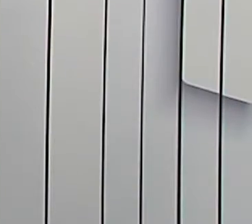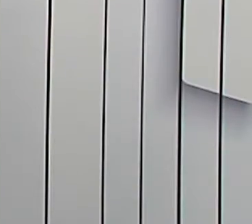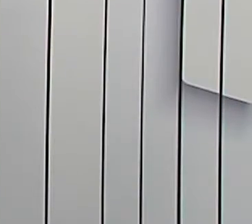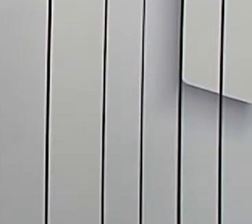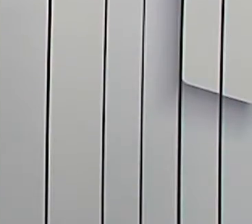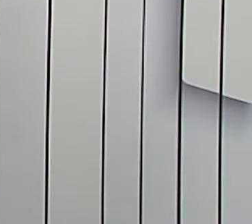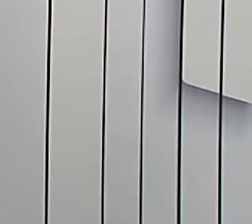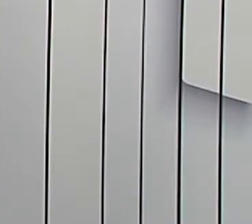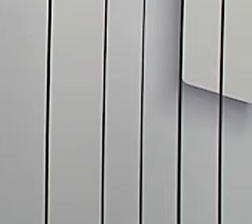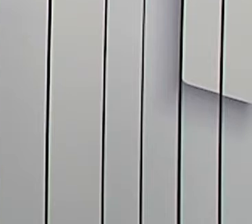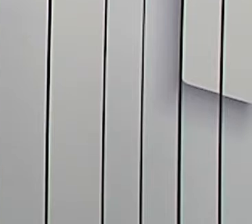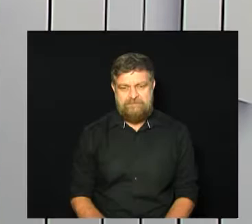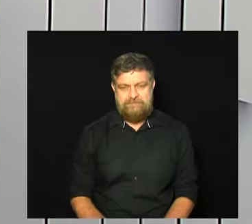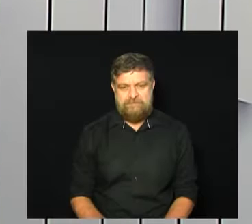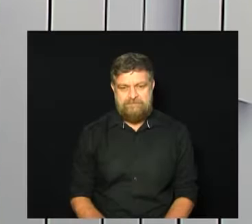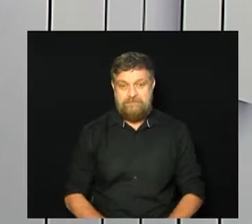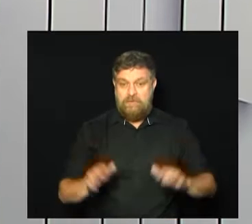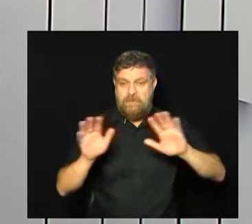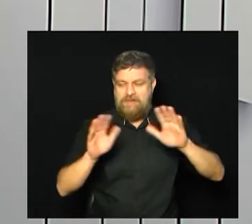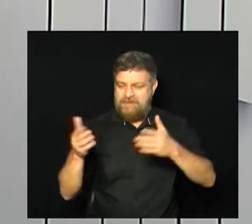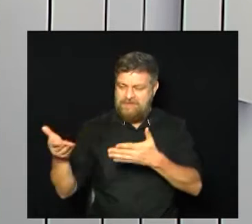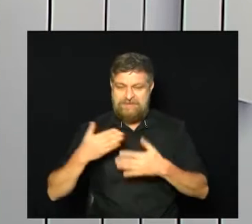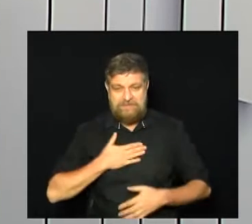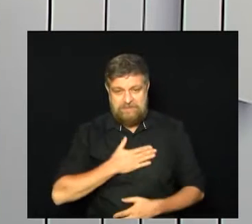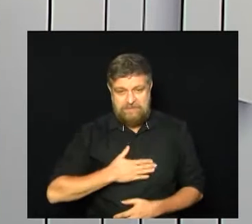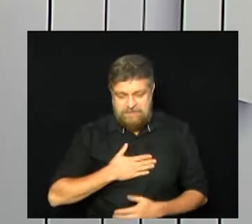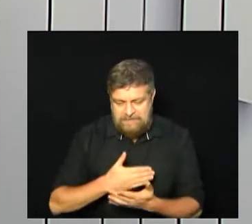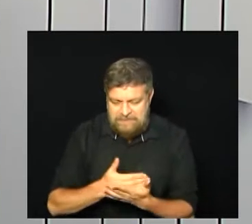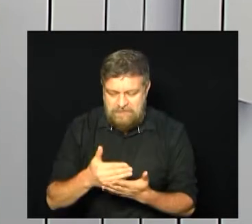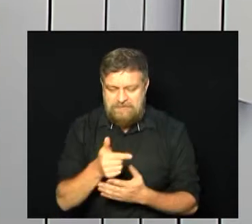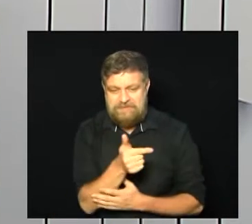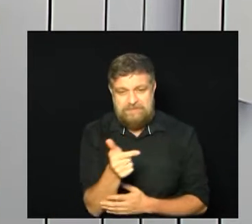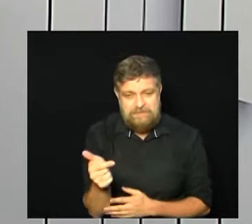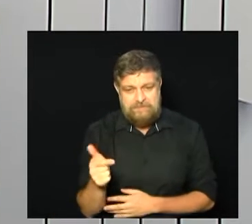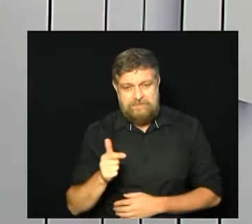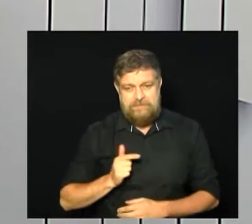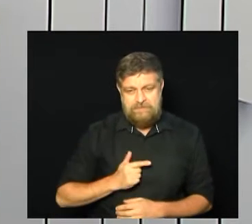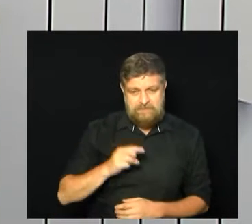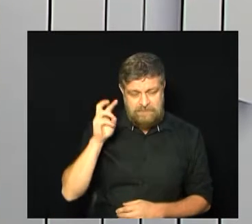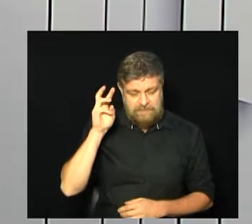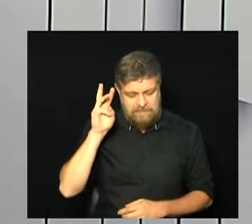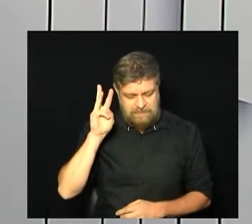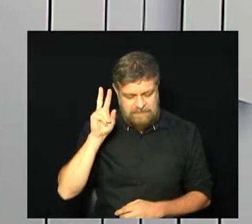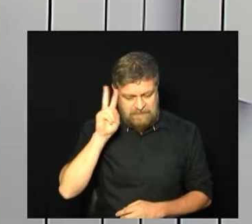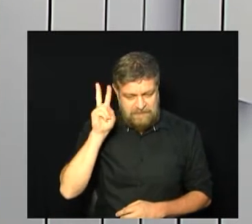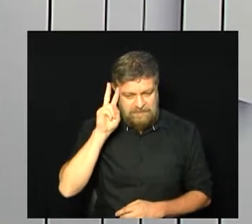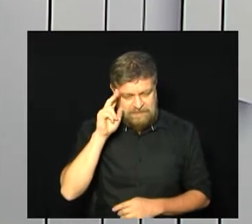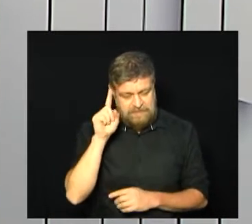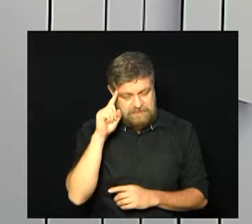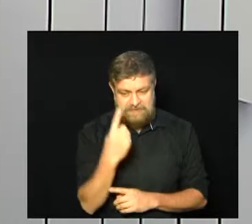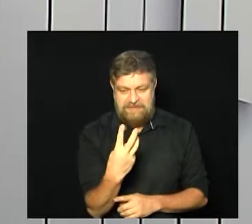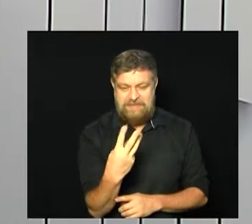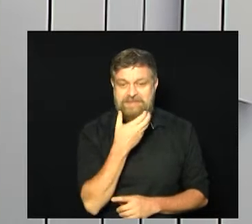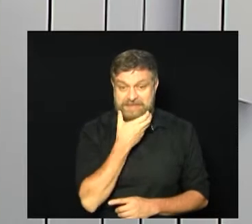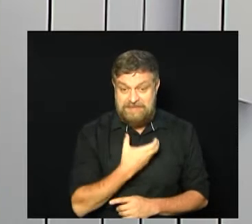Olá, seja bem-vinda, seja bem-vindo. Semana começando, segunda-feira, 13 de dezembro de 2021. Começa